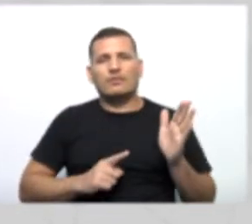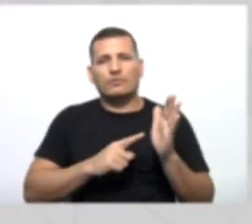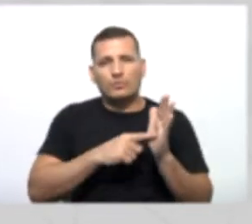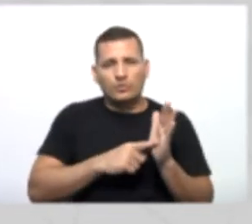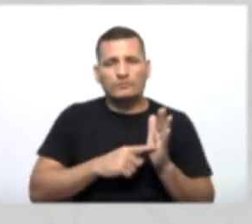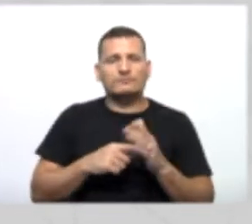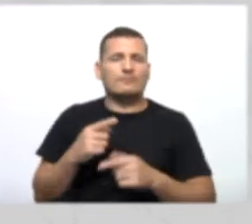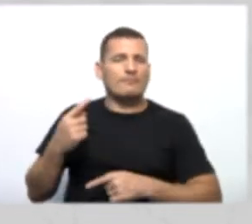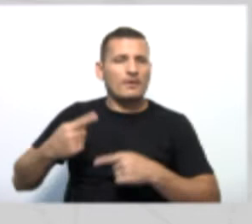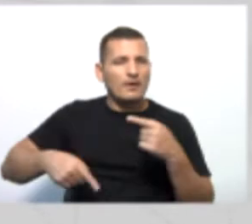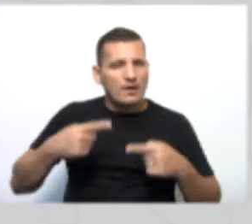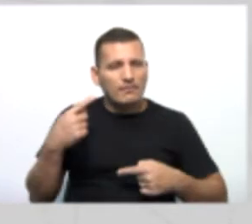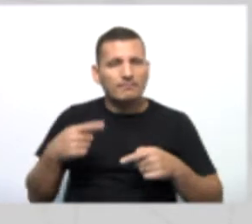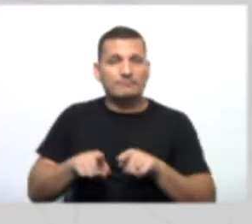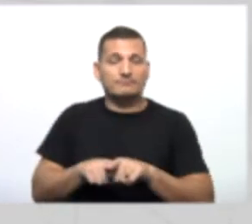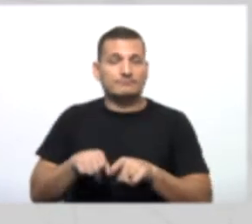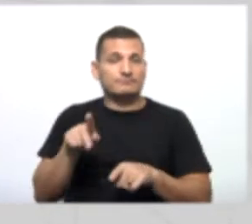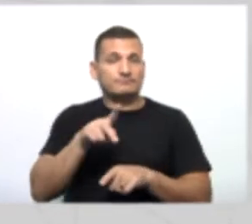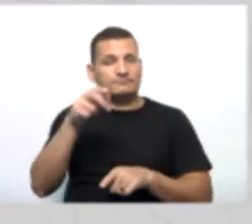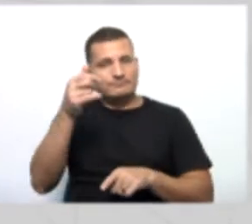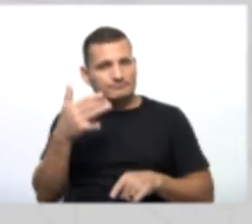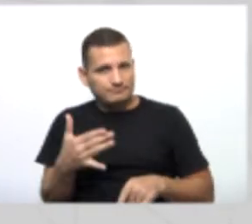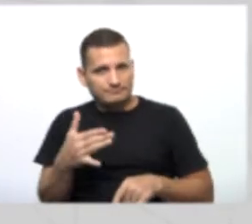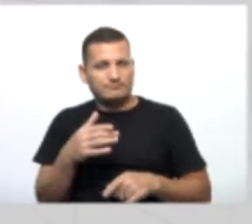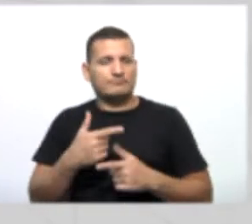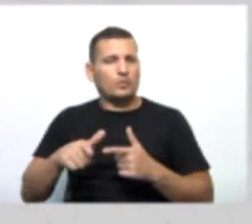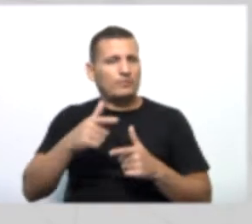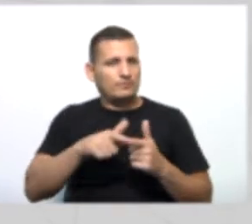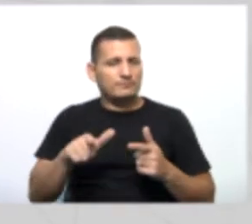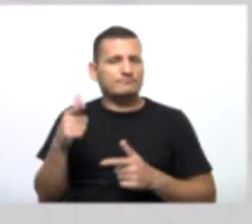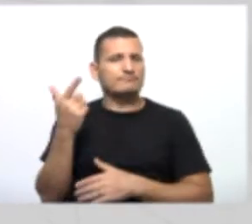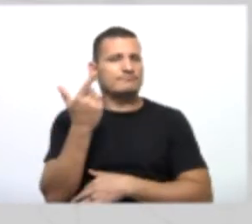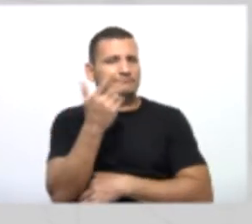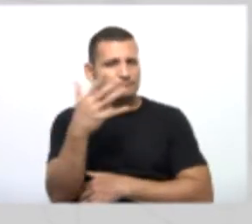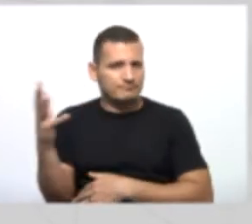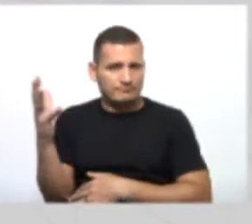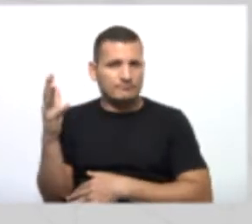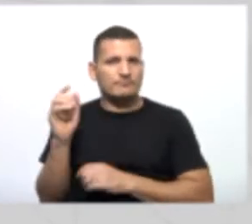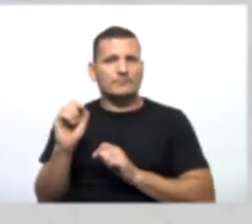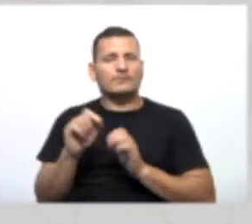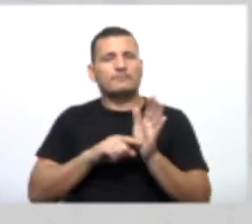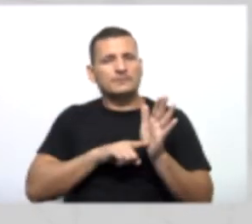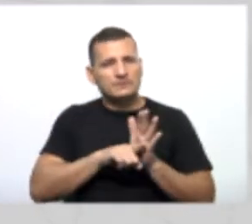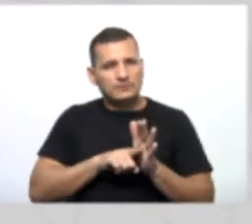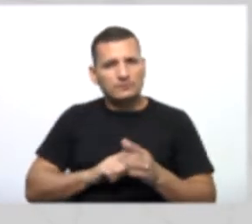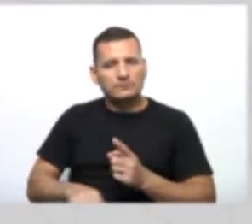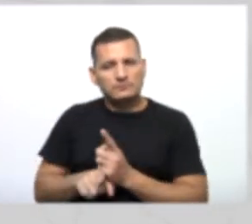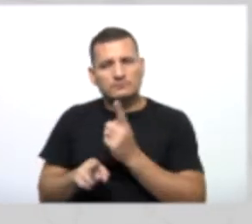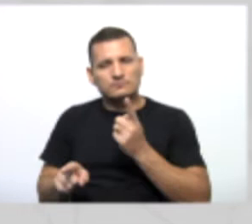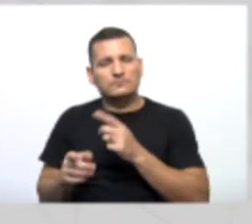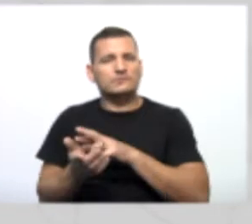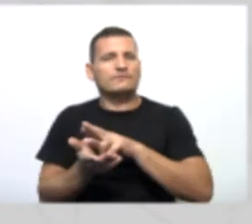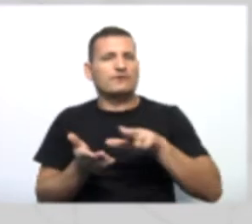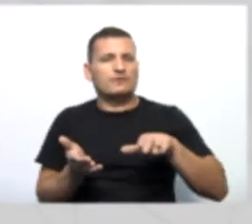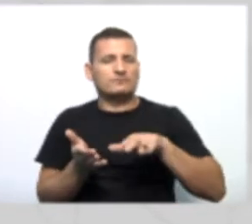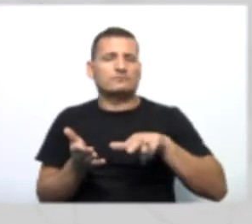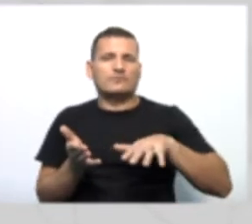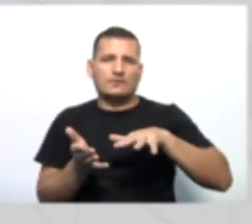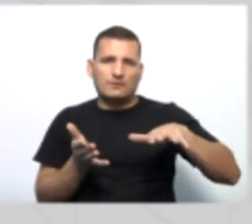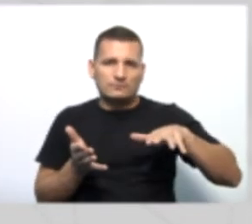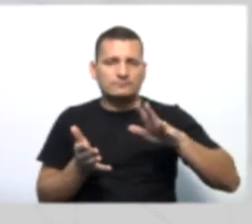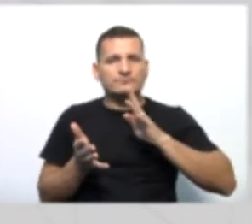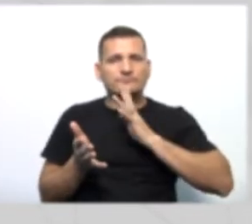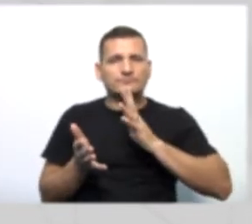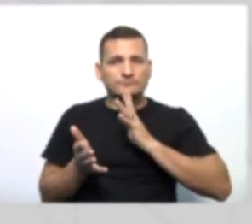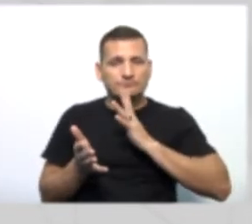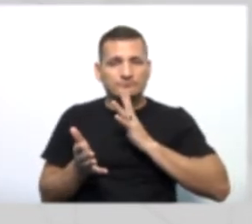debates, como o professor Alberto mesmo falou, sobre problemas ambientais detectados por pesquisadores dos mais variados campos do